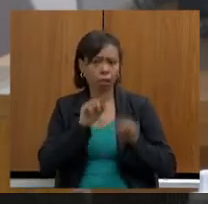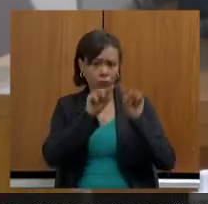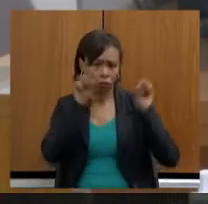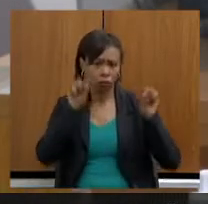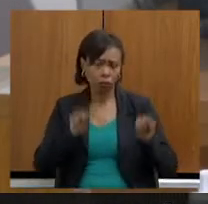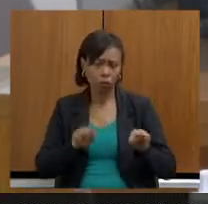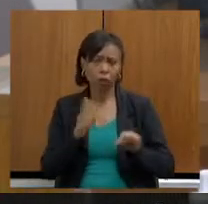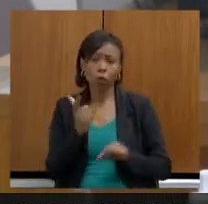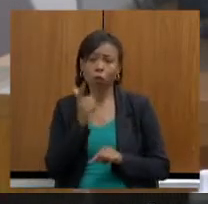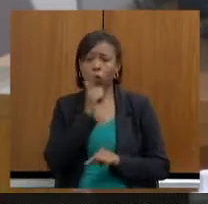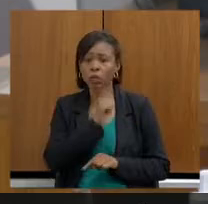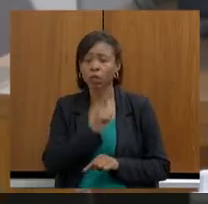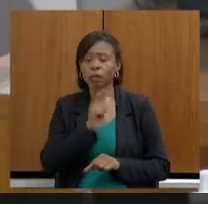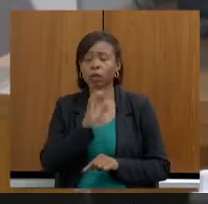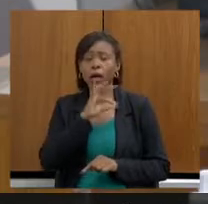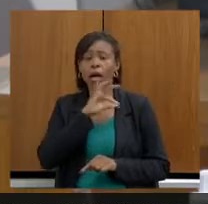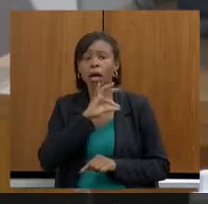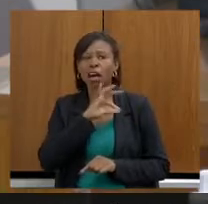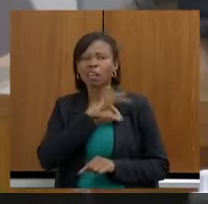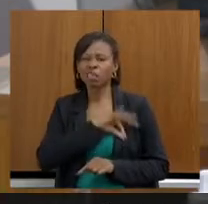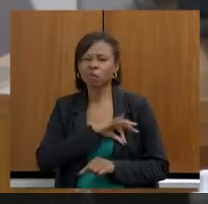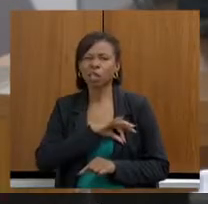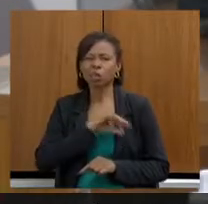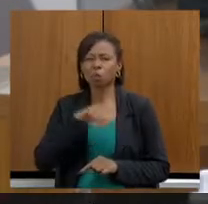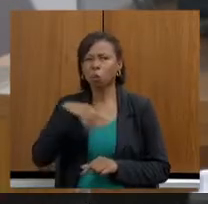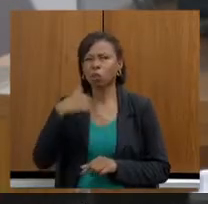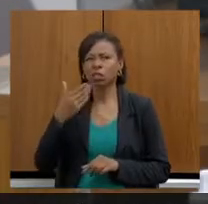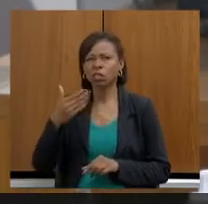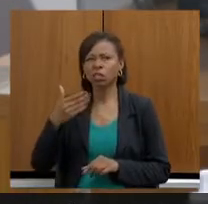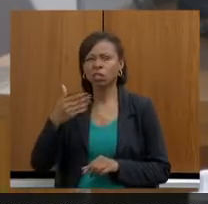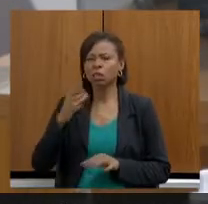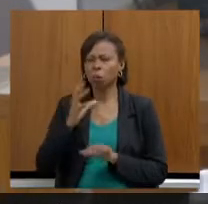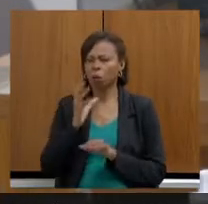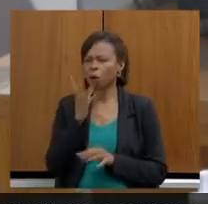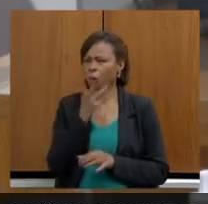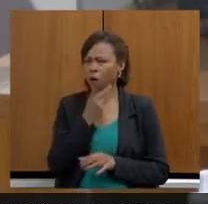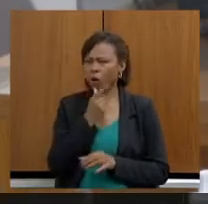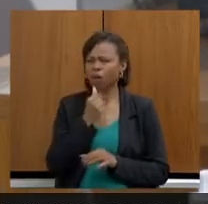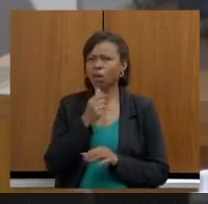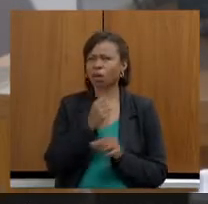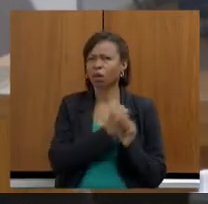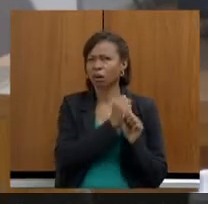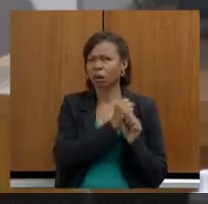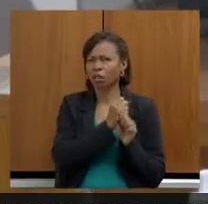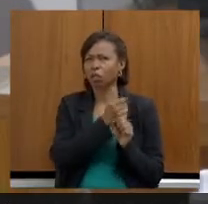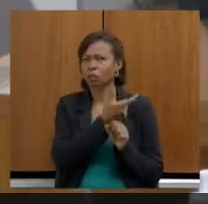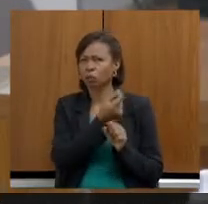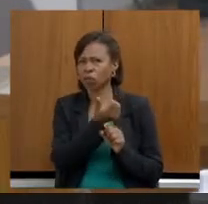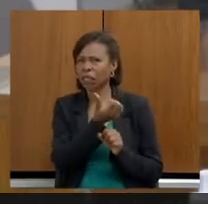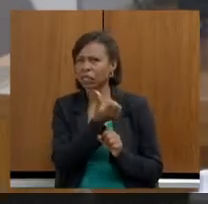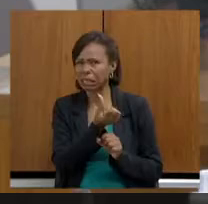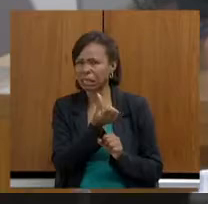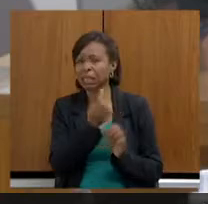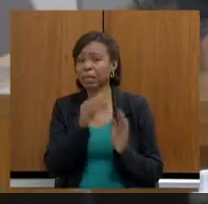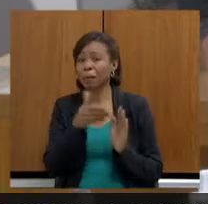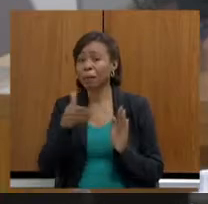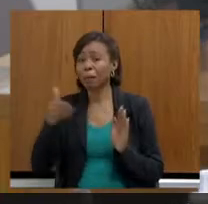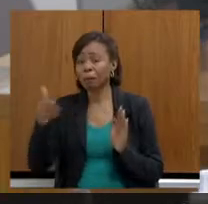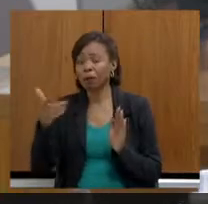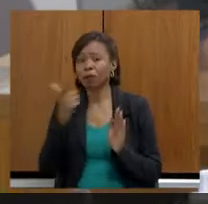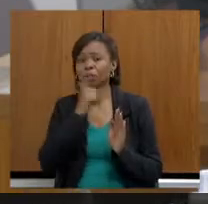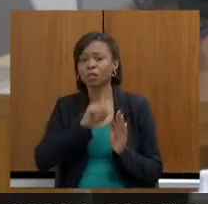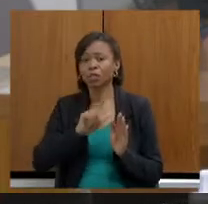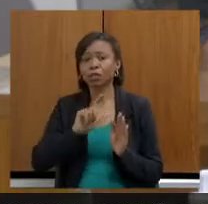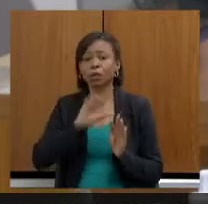de muito tempo se eu não me engano desde lá de 2016 os seus salários no quinto dia útil Sem parcelamento